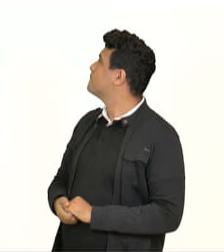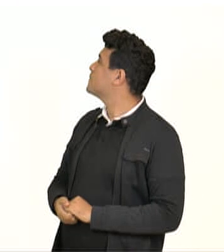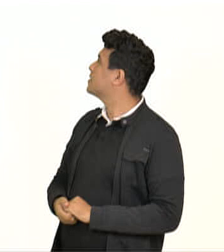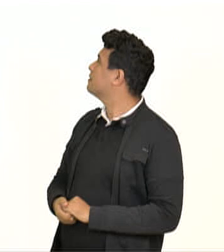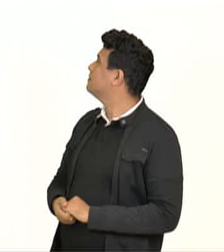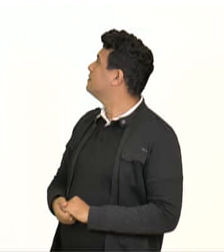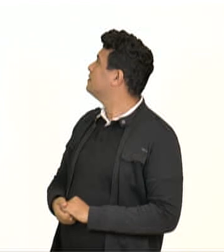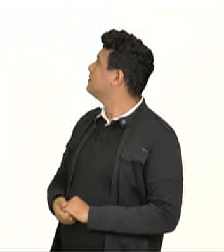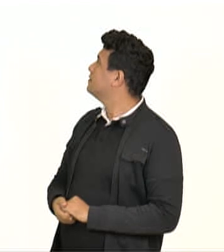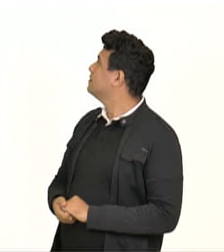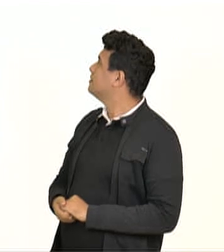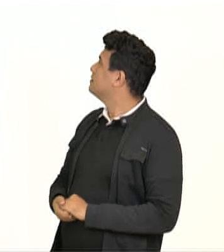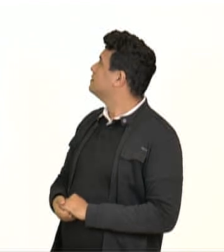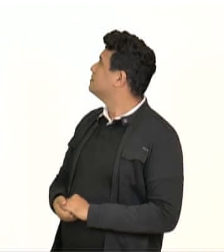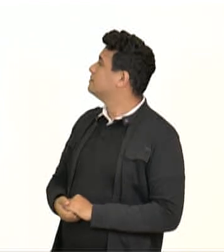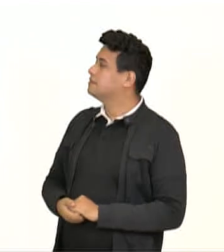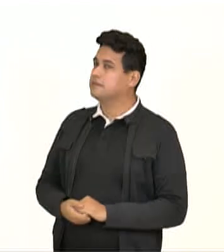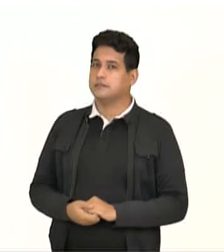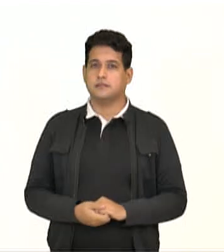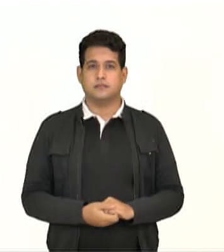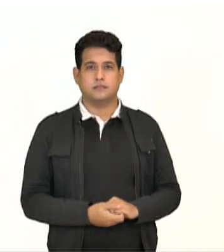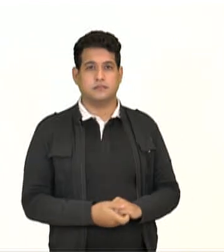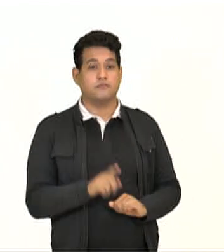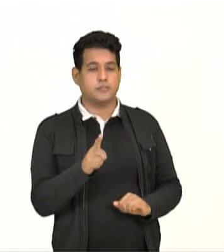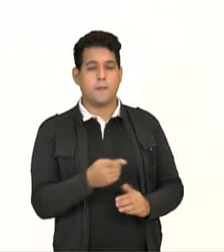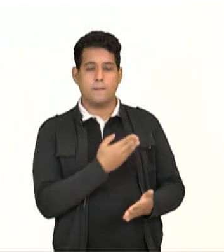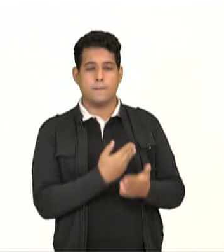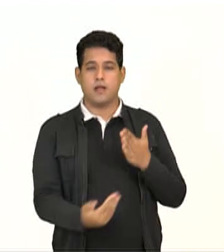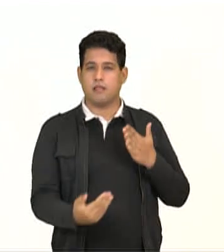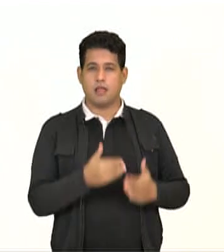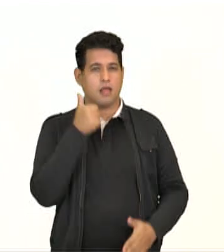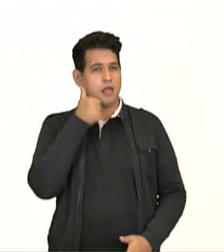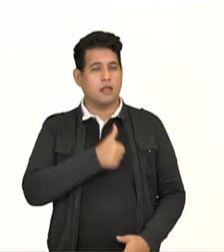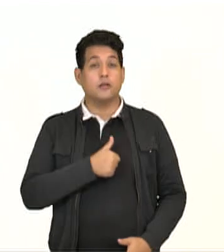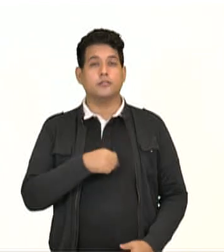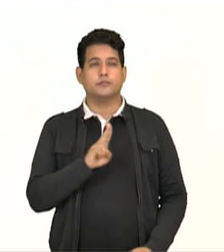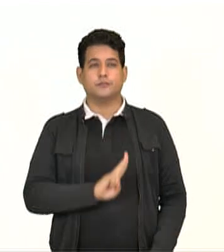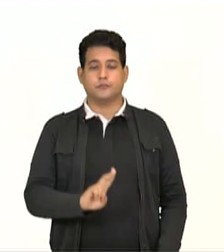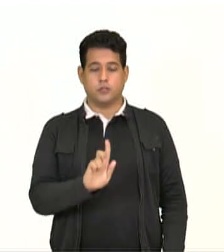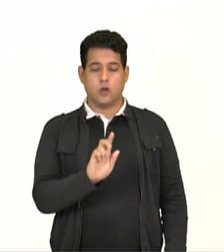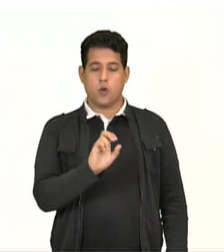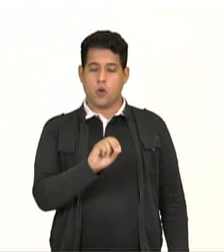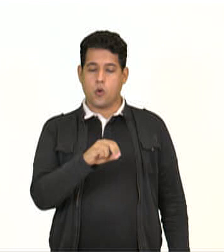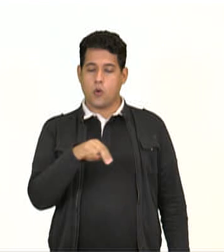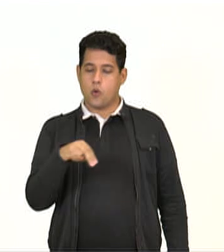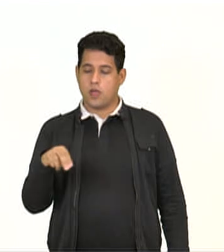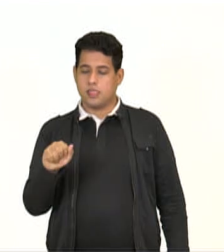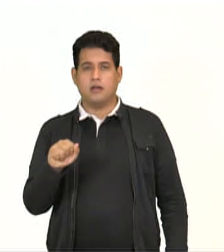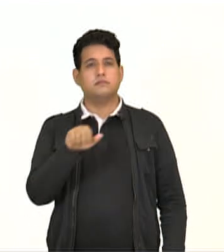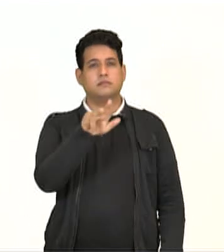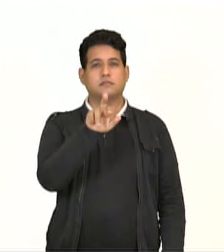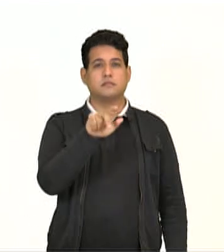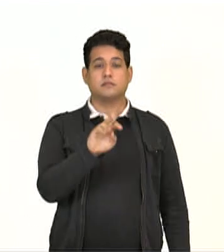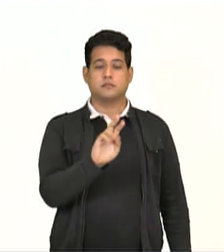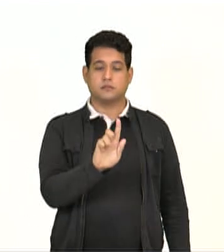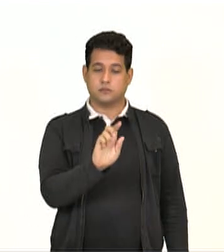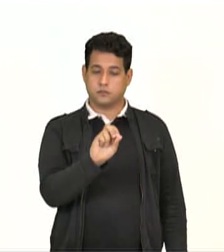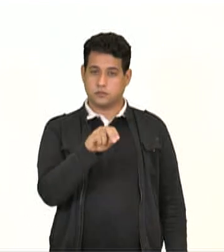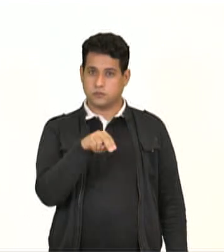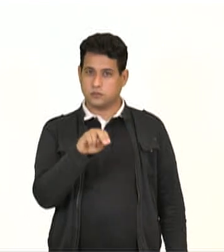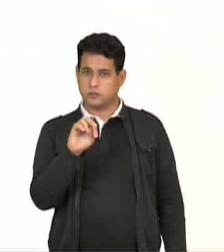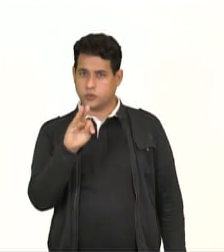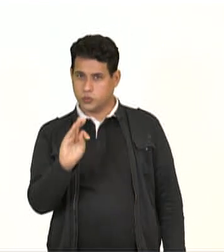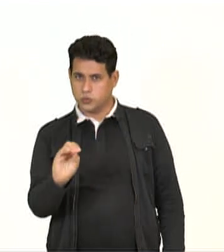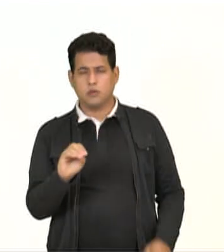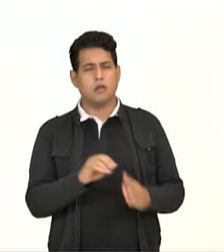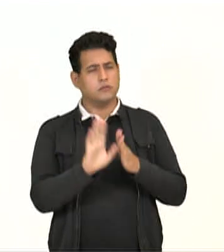girl, você perderá essa garota. Quando eu uso o gonna, é a mesma coisa que eu usar o futuro com going to. Eu